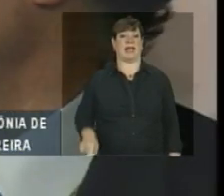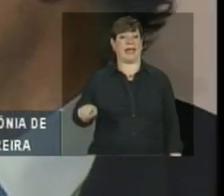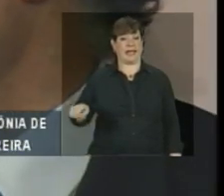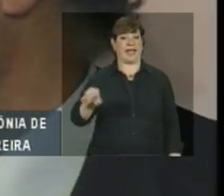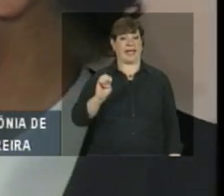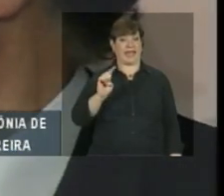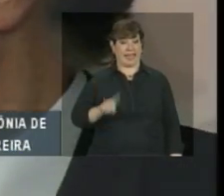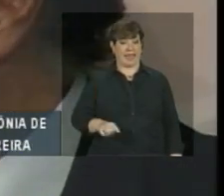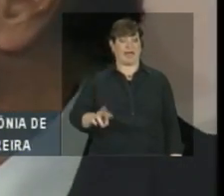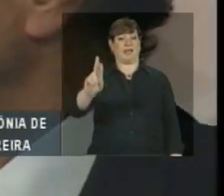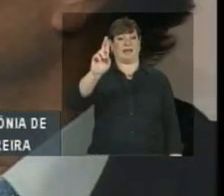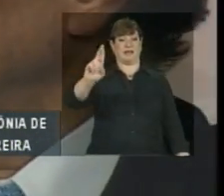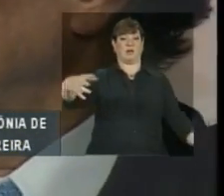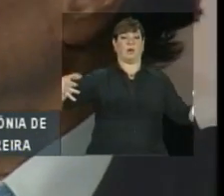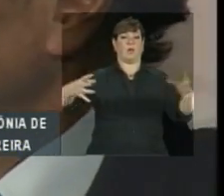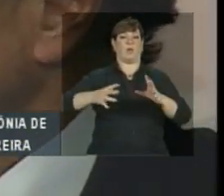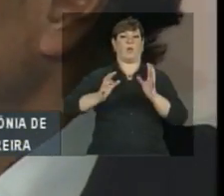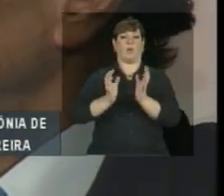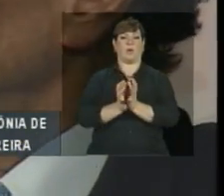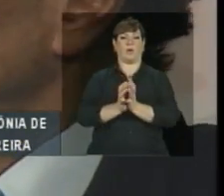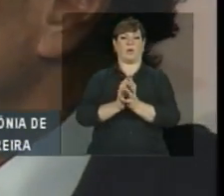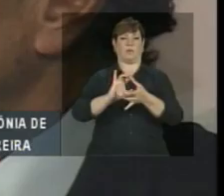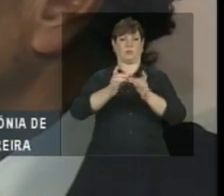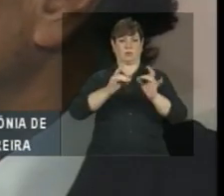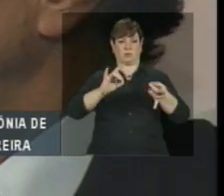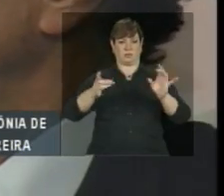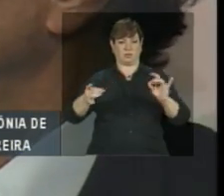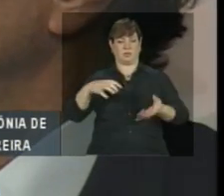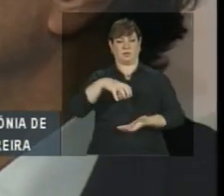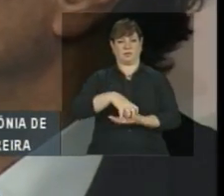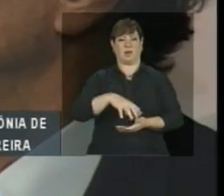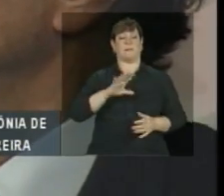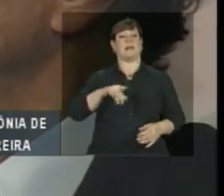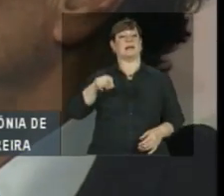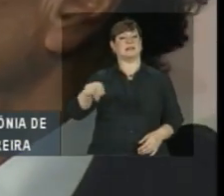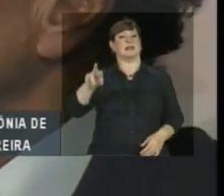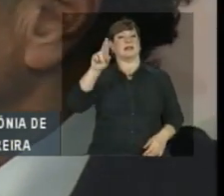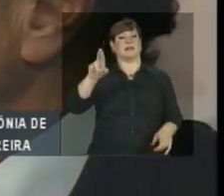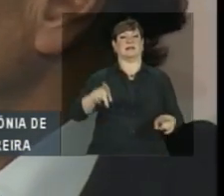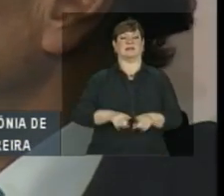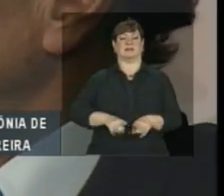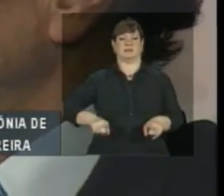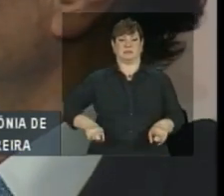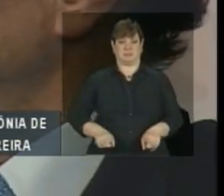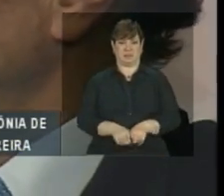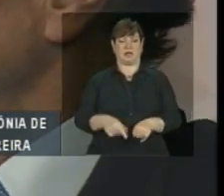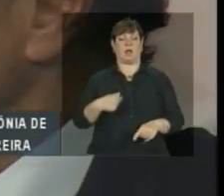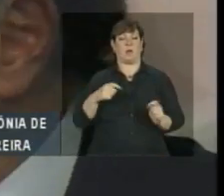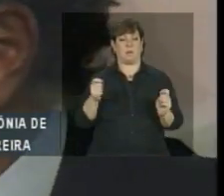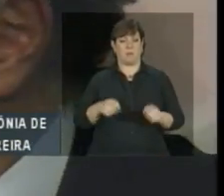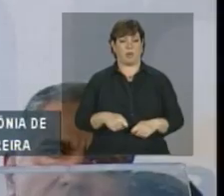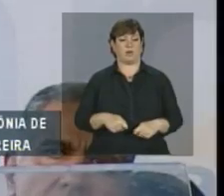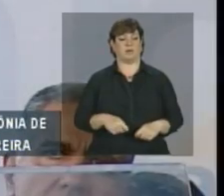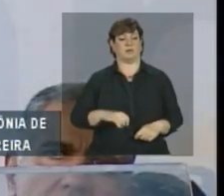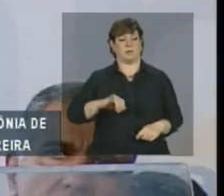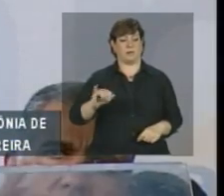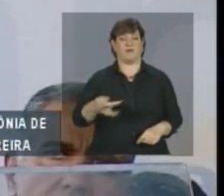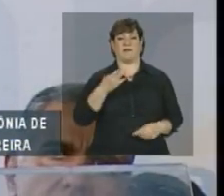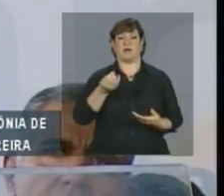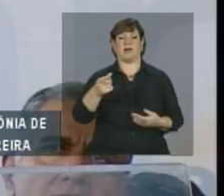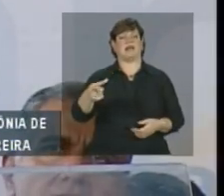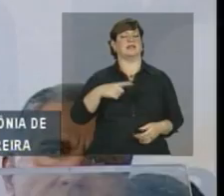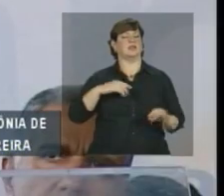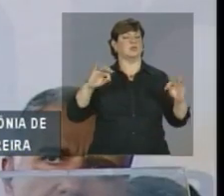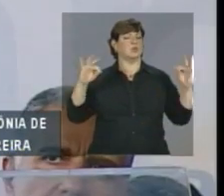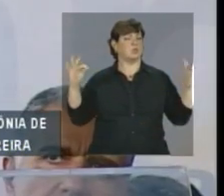o representante do Comitê Olímpico, mas ele representa também, eu posso pegar esse simbolismo, todos os